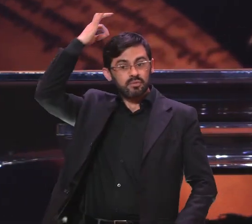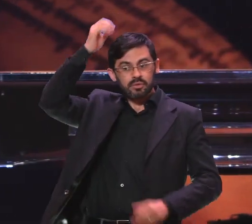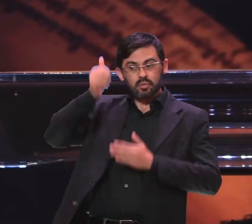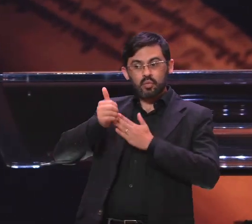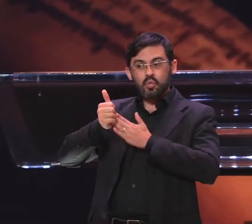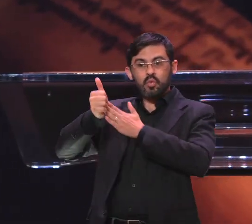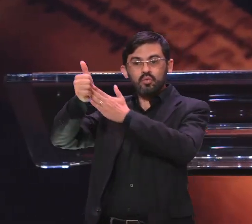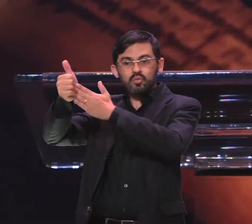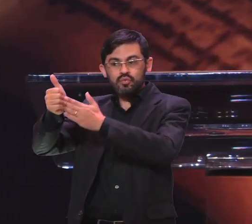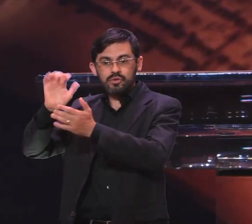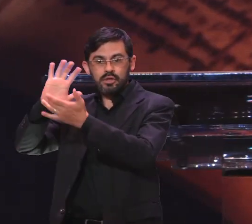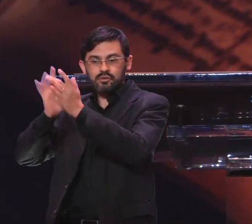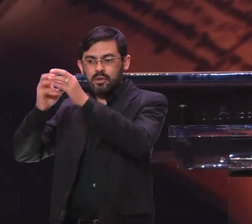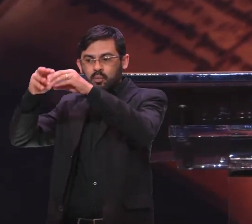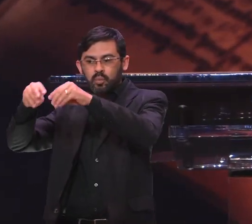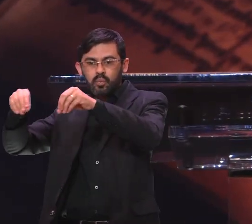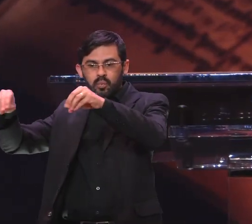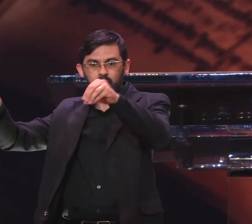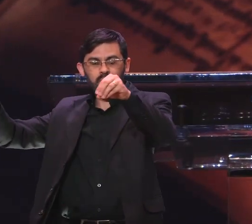deserto.